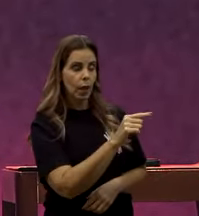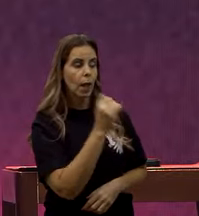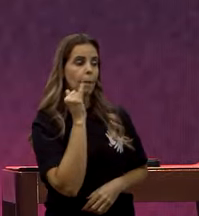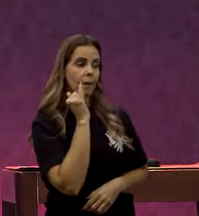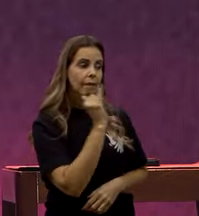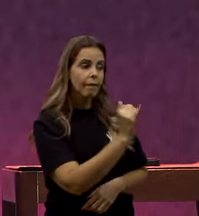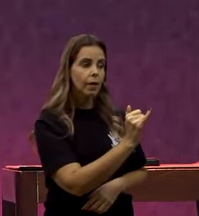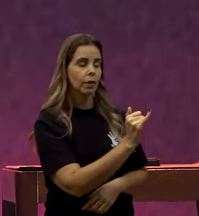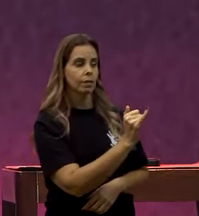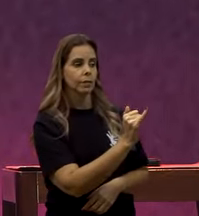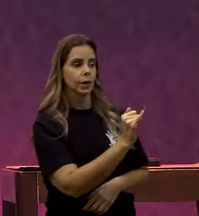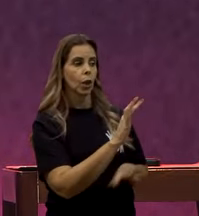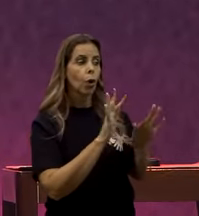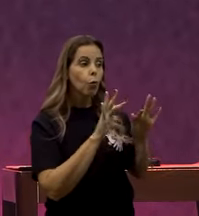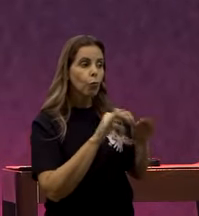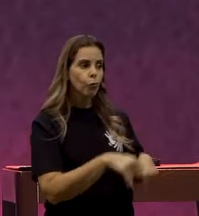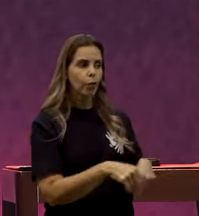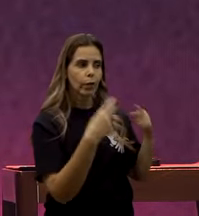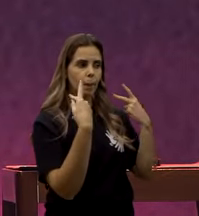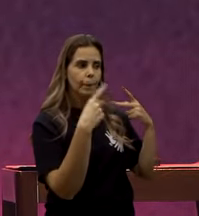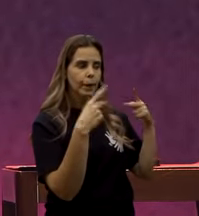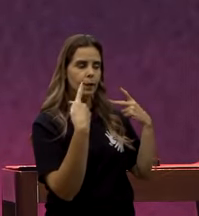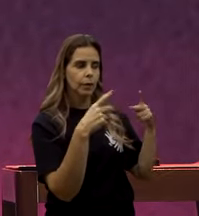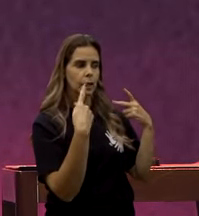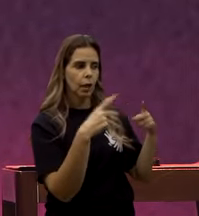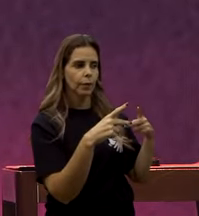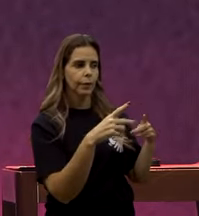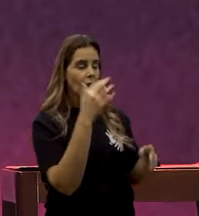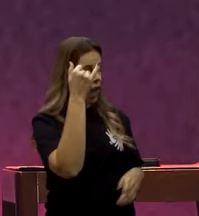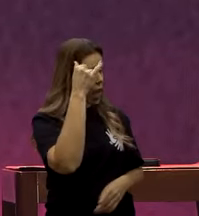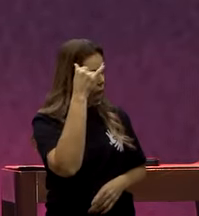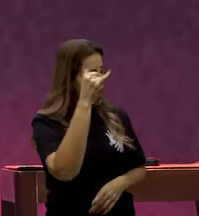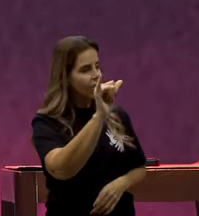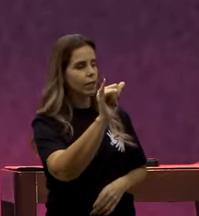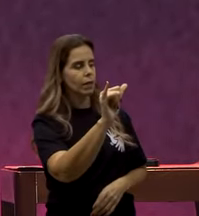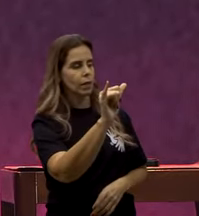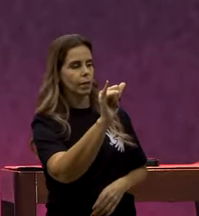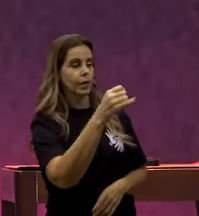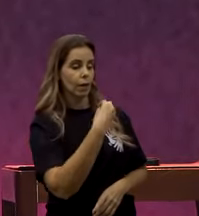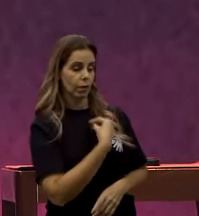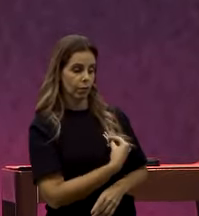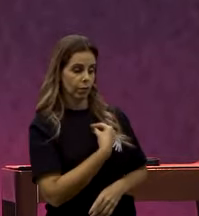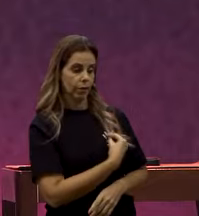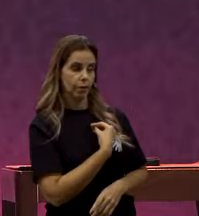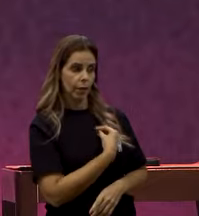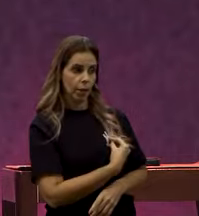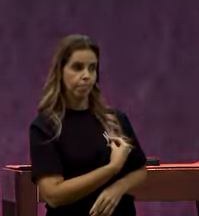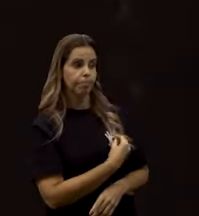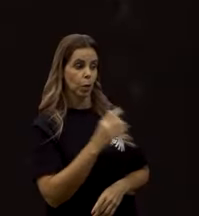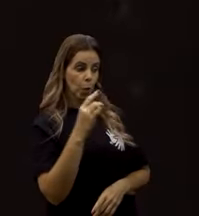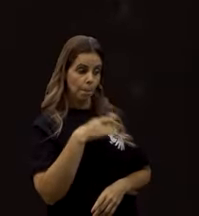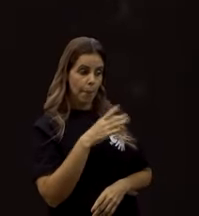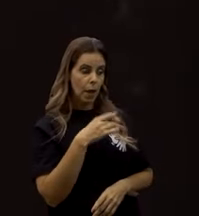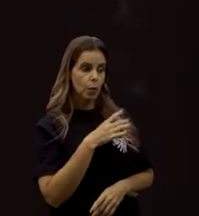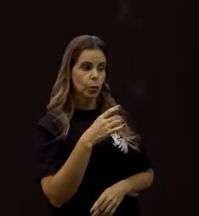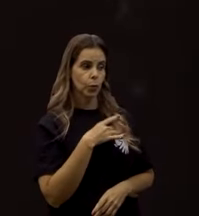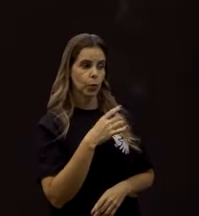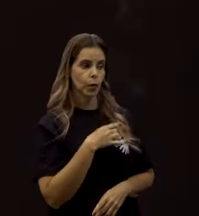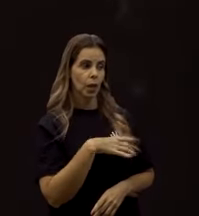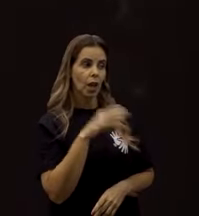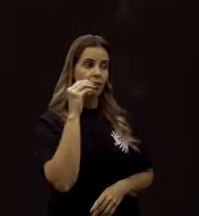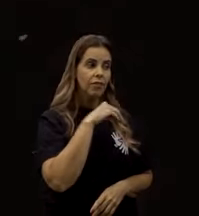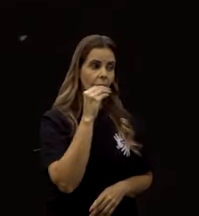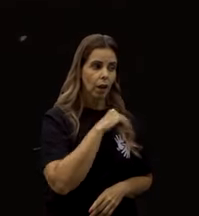dizer no final dessa mensagem evita viver com medo de